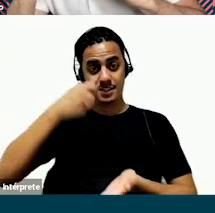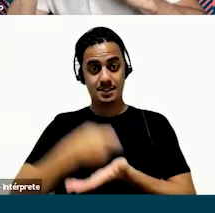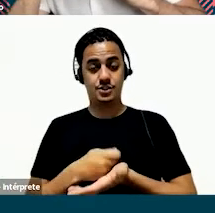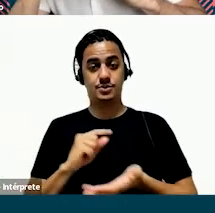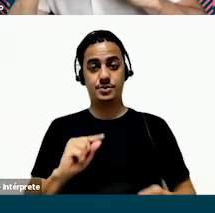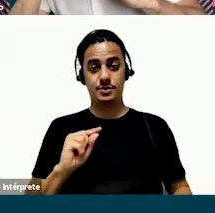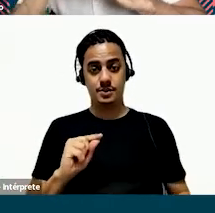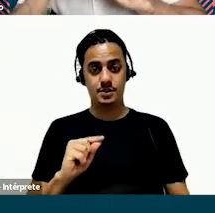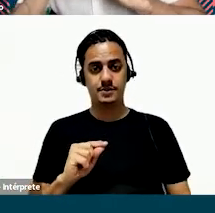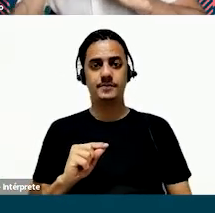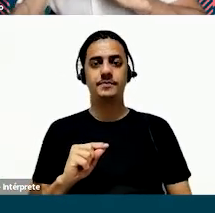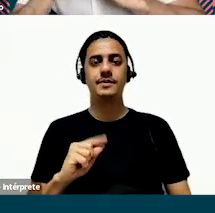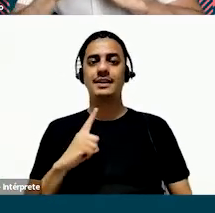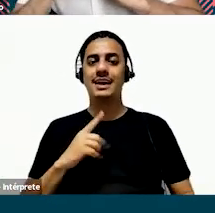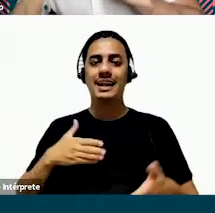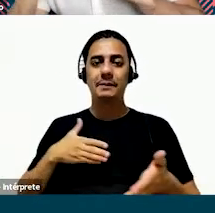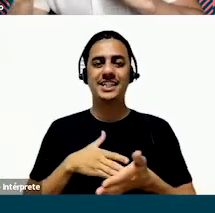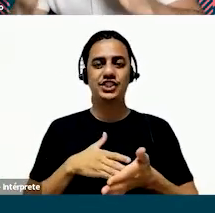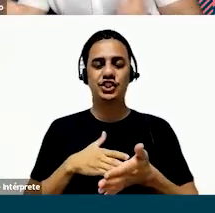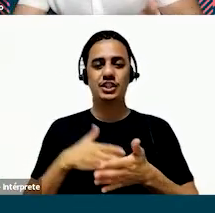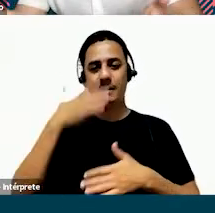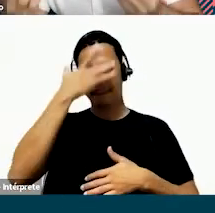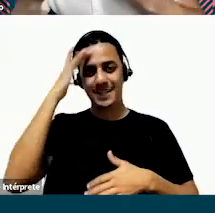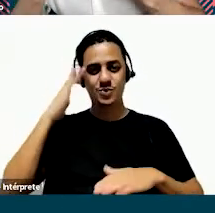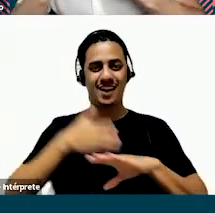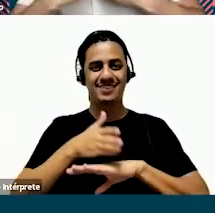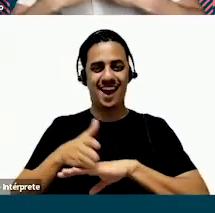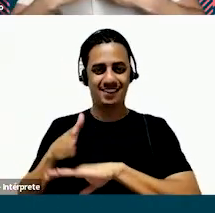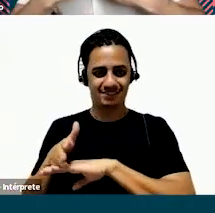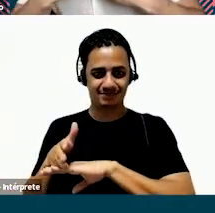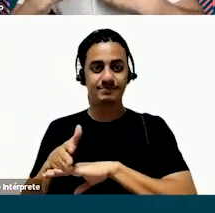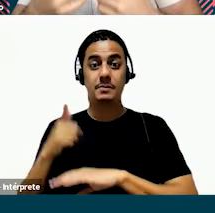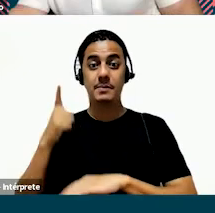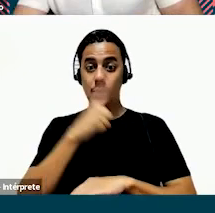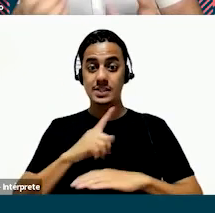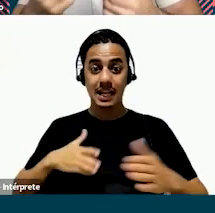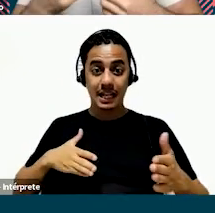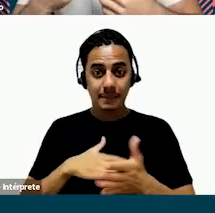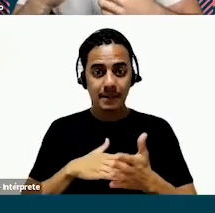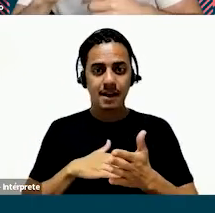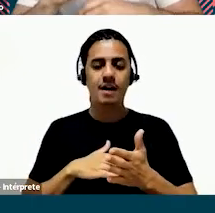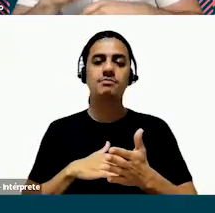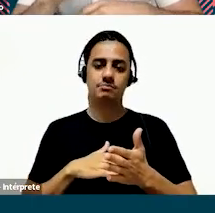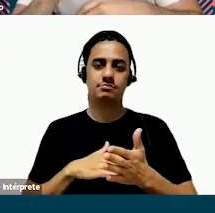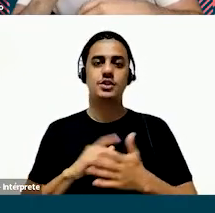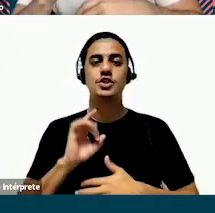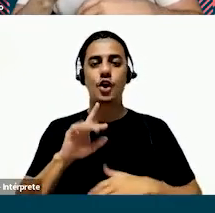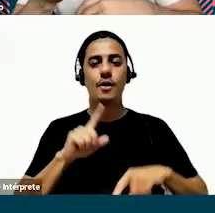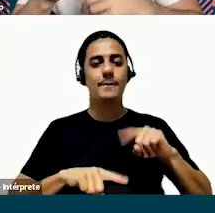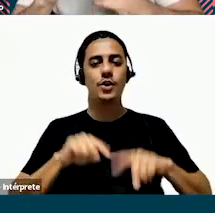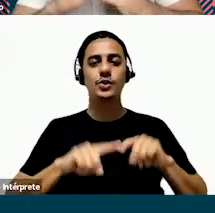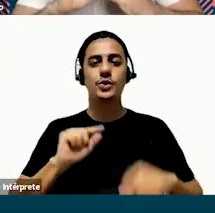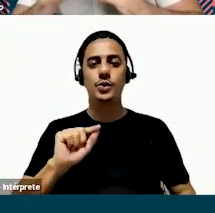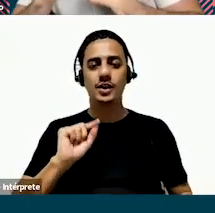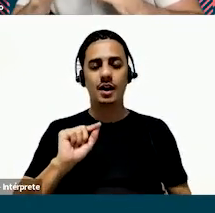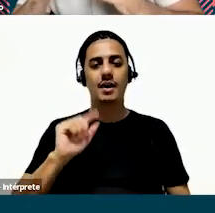gente decidiu foi limitar a entrada de pessoas. E para limitar a entrada de pessoas, a gente